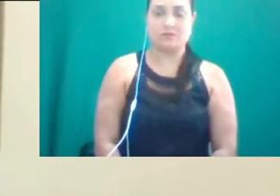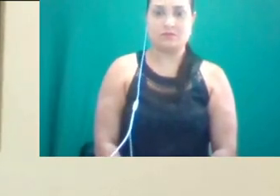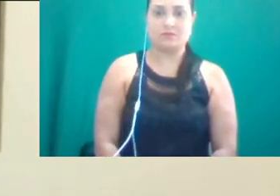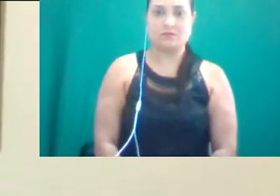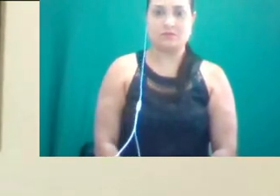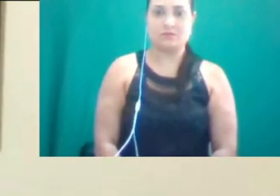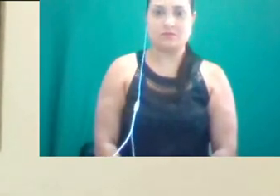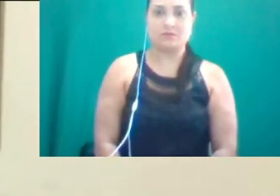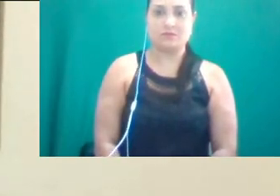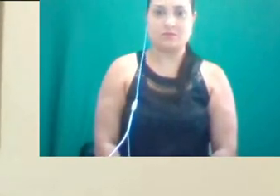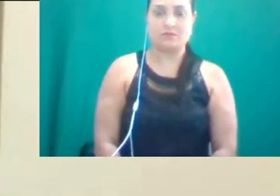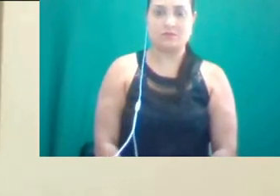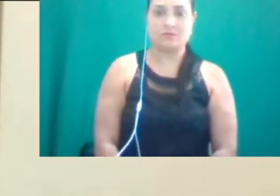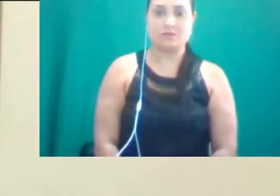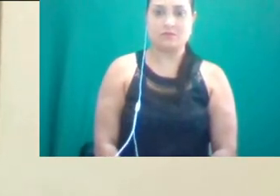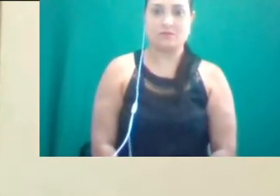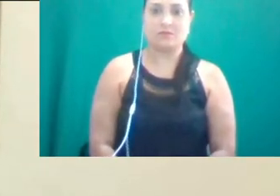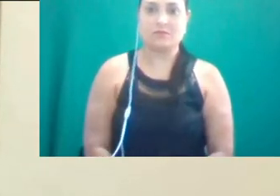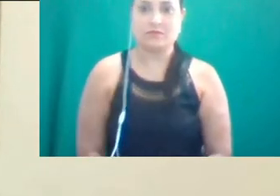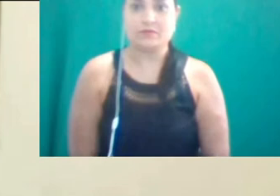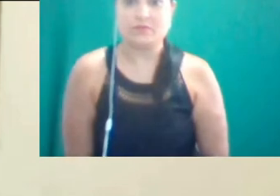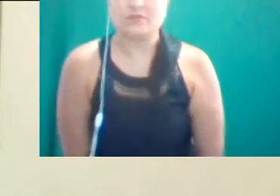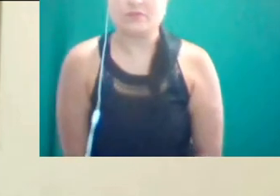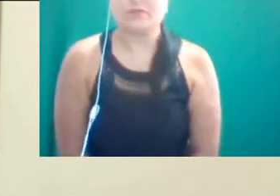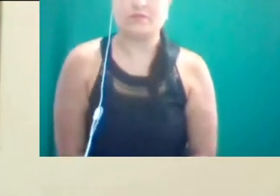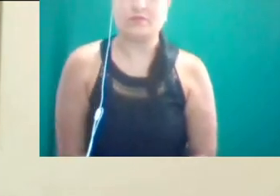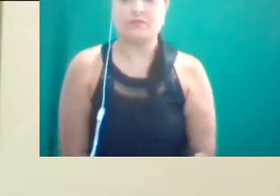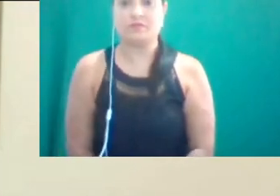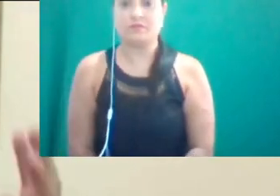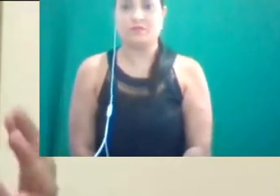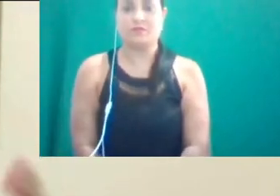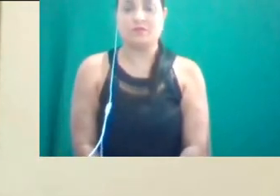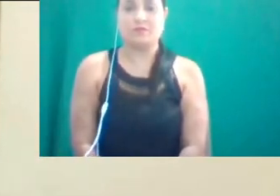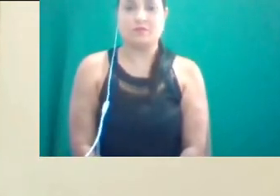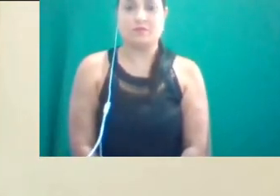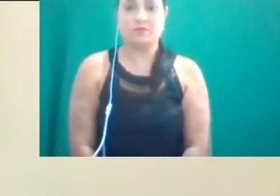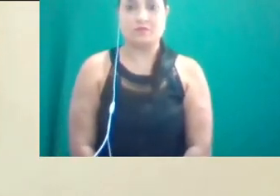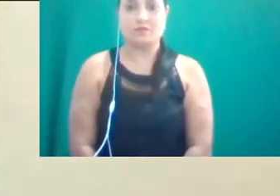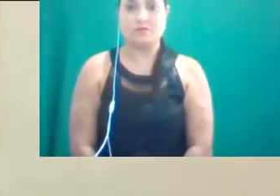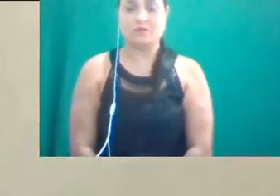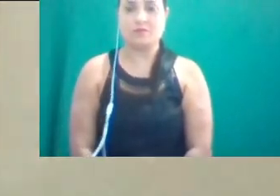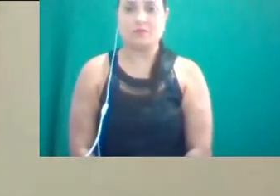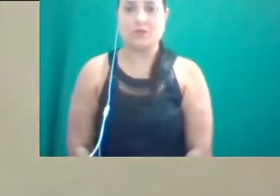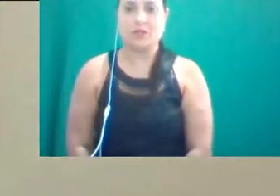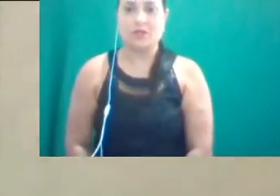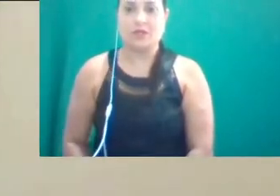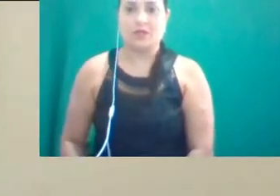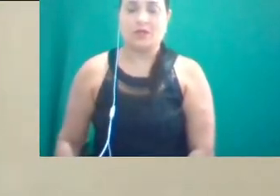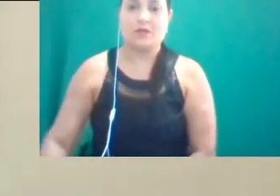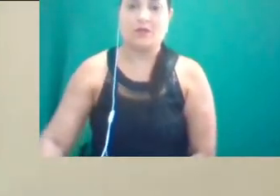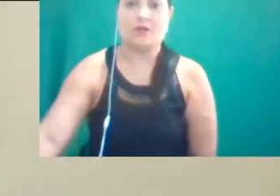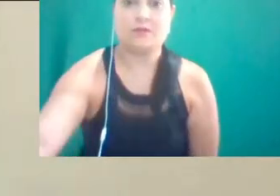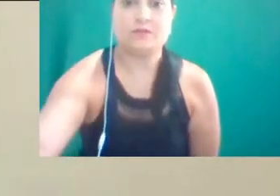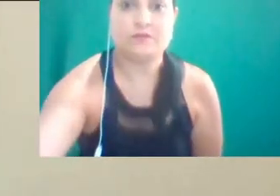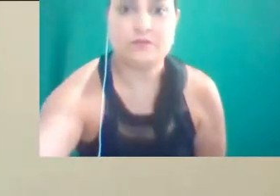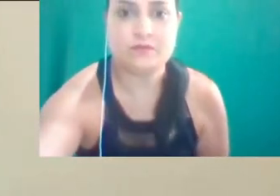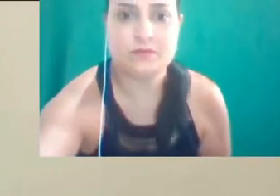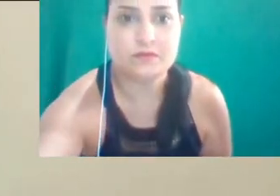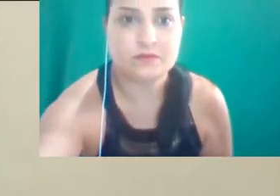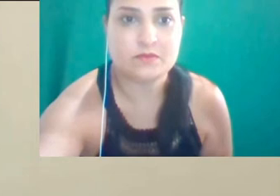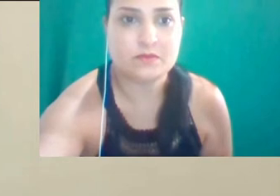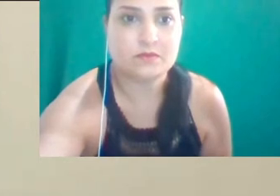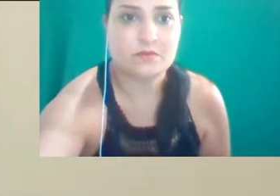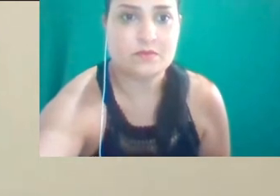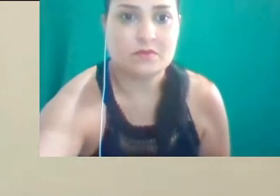Delto Cassias Félix dos Santos. Entre todos nós aqui que estamos se formando, aqui está a nossa homenagem para esse sincero